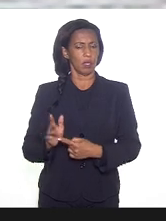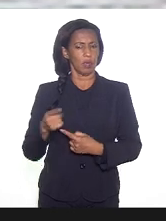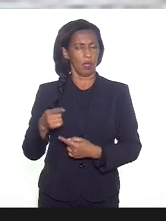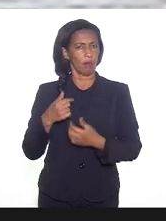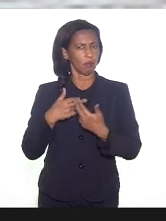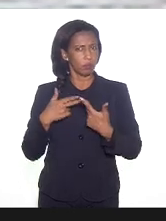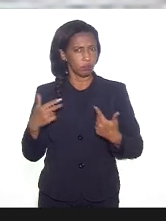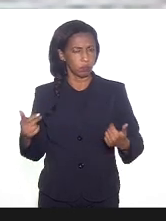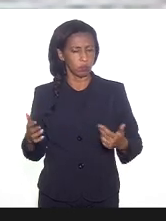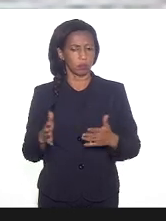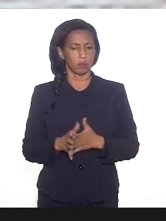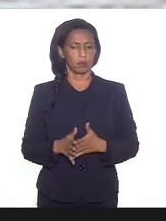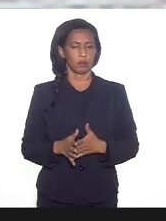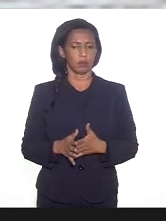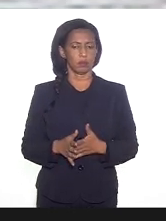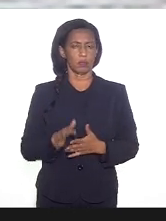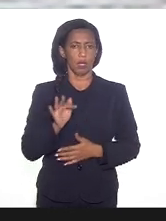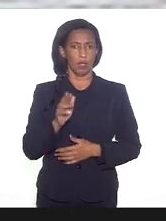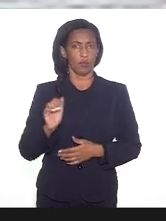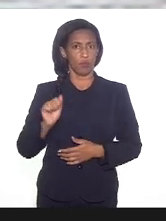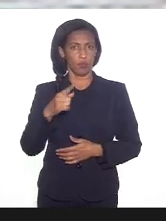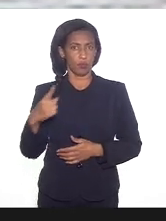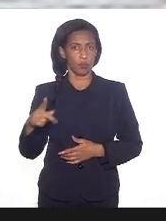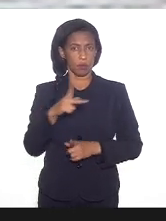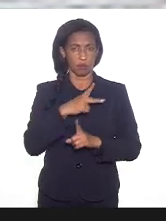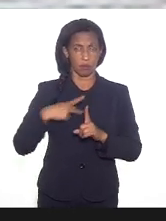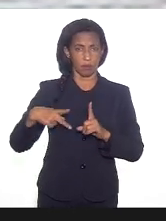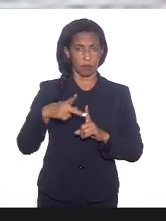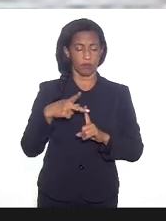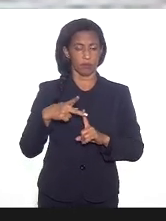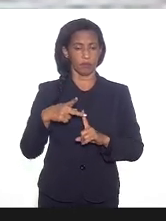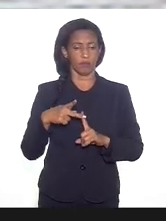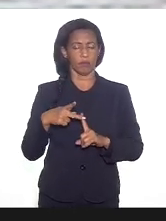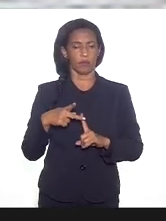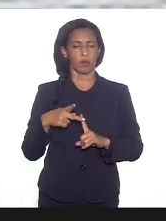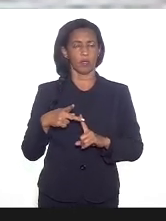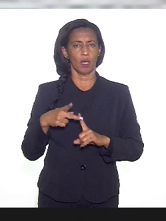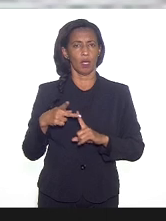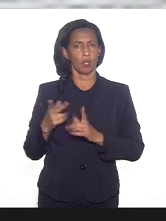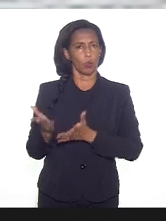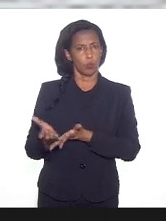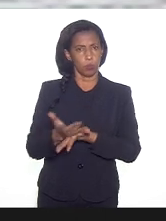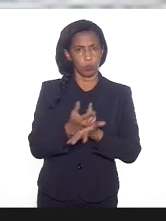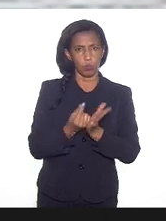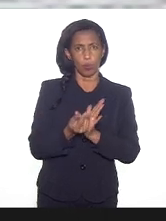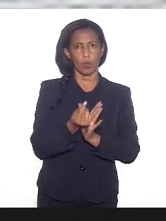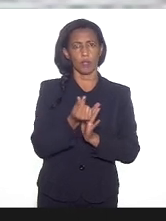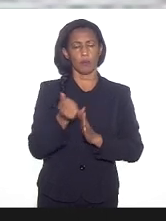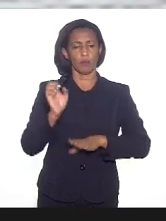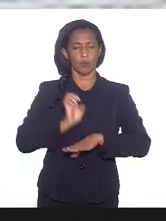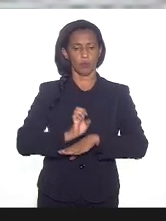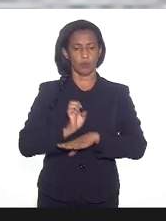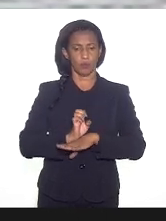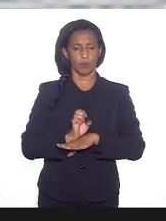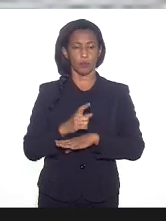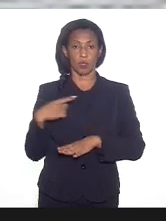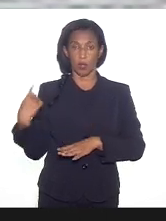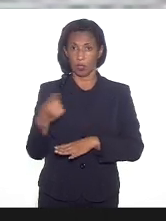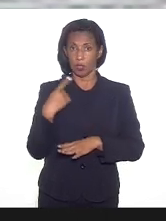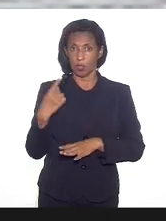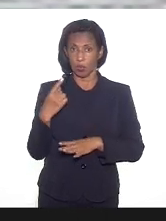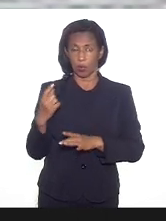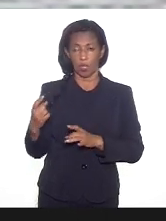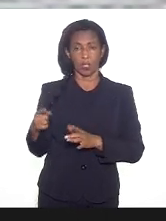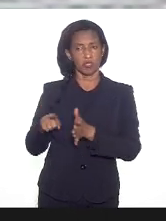materialidade da função previdência social é muito grande no orçamento do Estado. E aí, o que nós, especialistas na